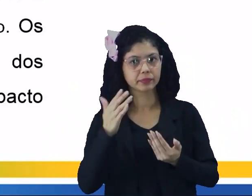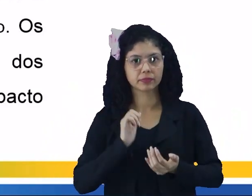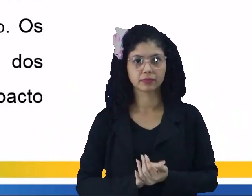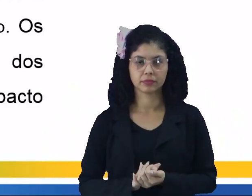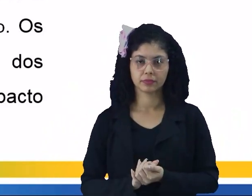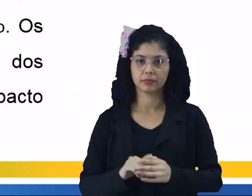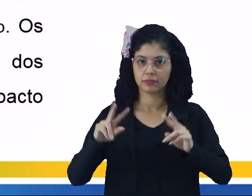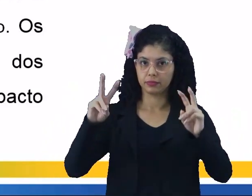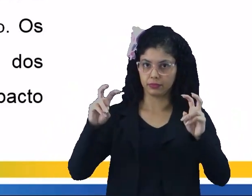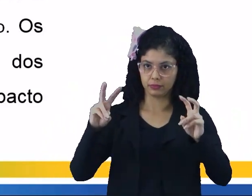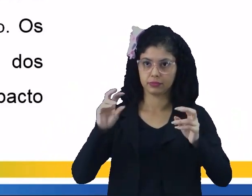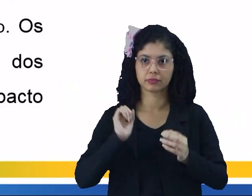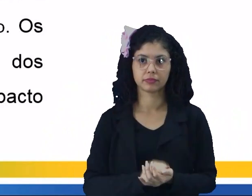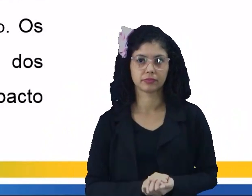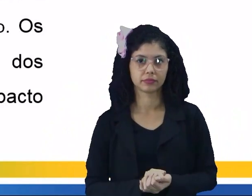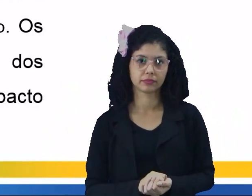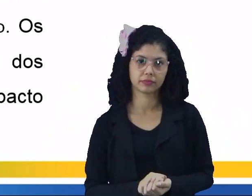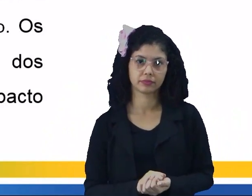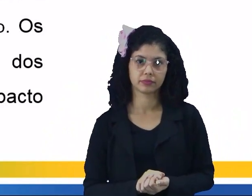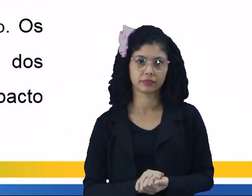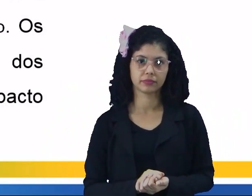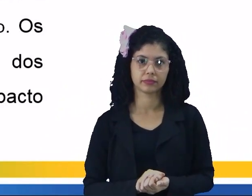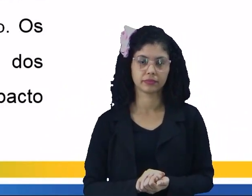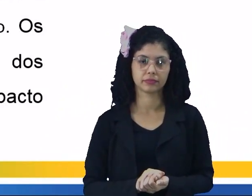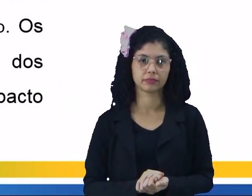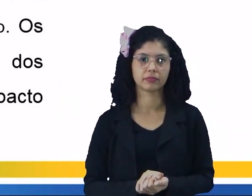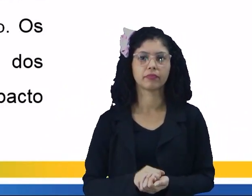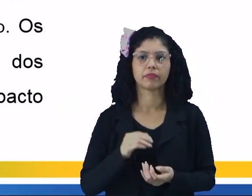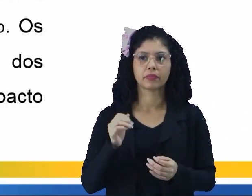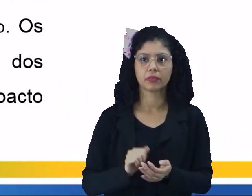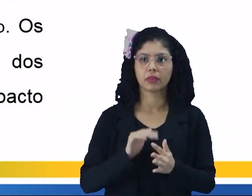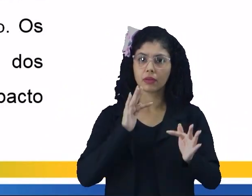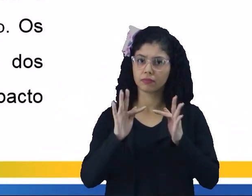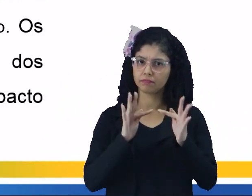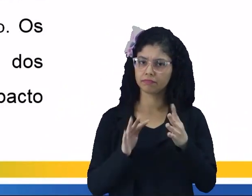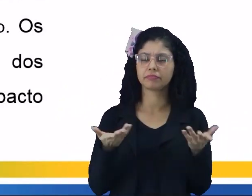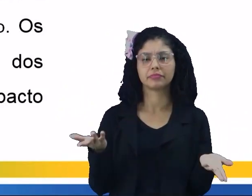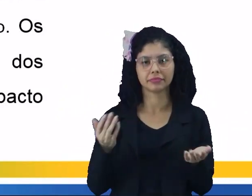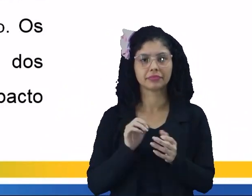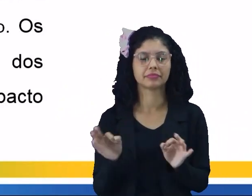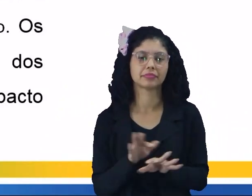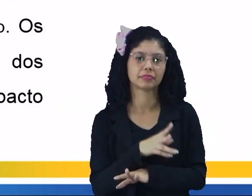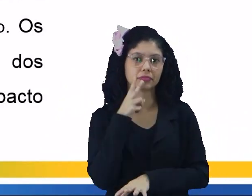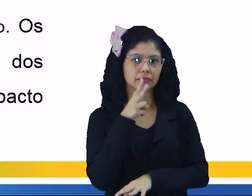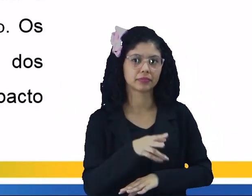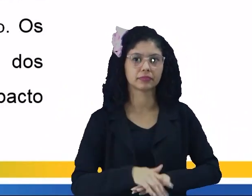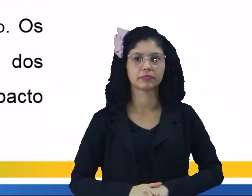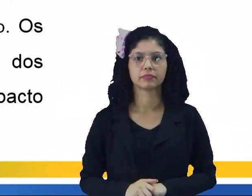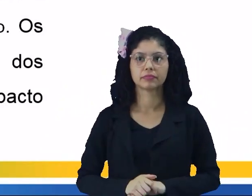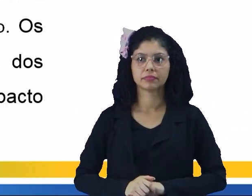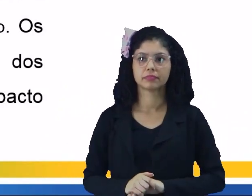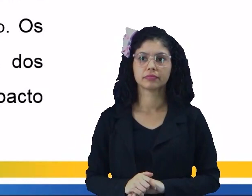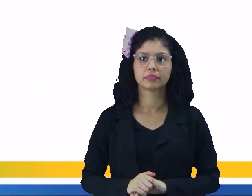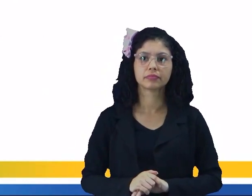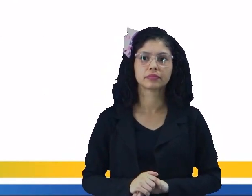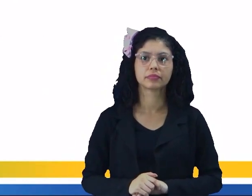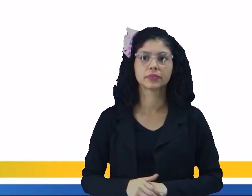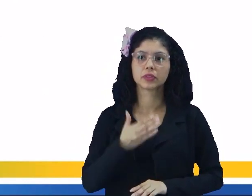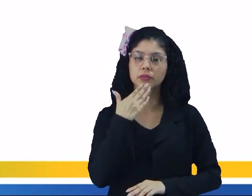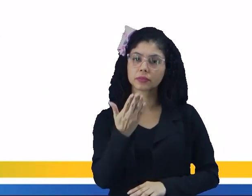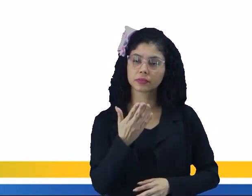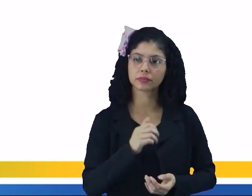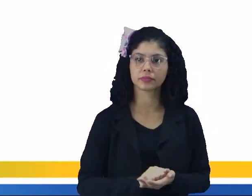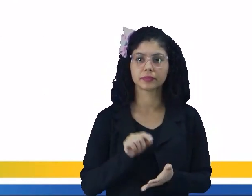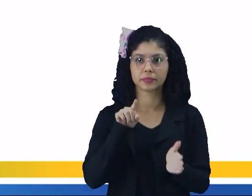esse assunto do dia a dia com o assunto da dinâmica, de física aqui que a gente acabou de ver. Vamos ver então o que ele pede aqui